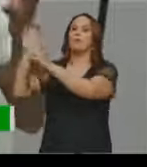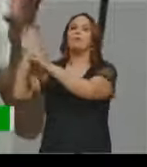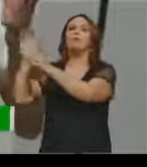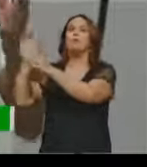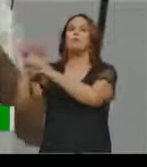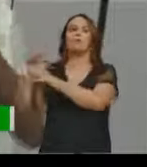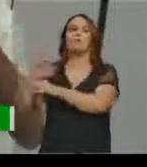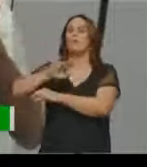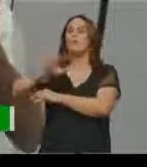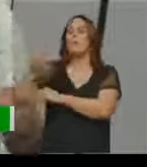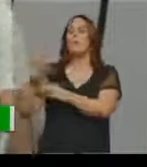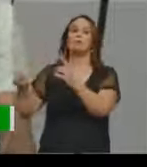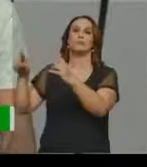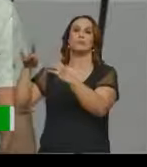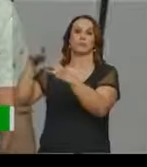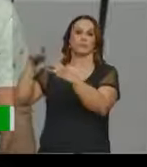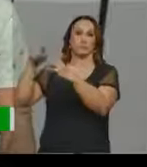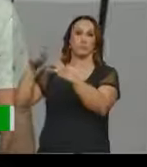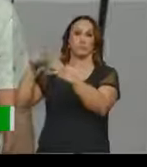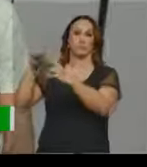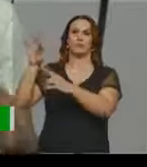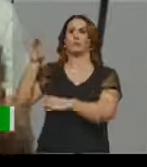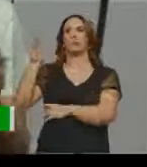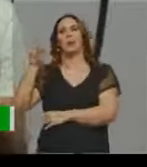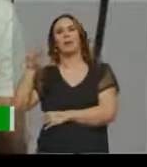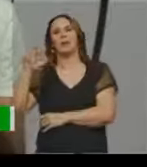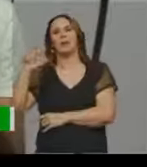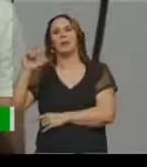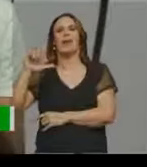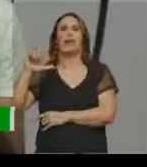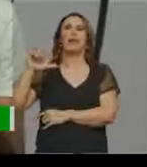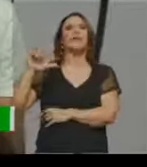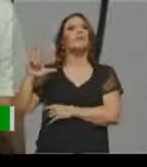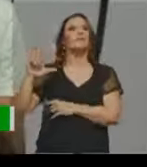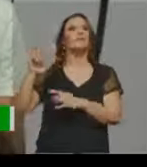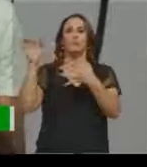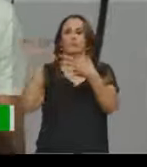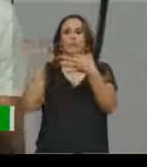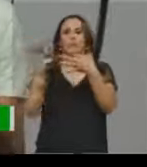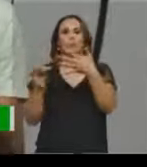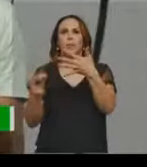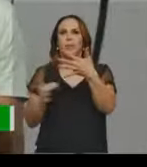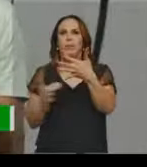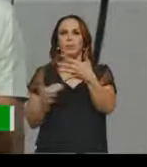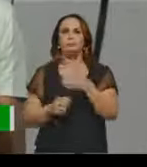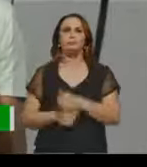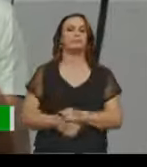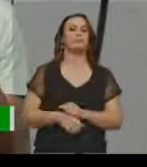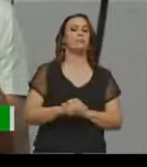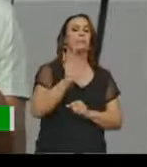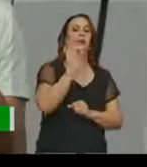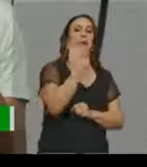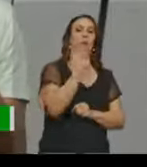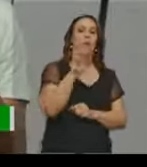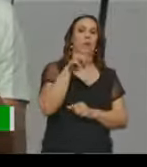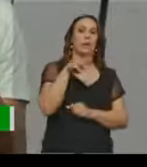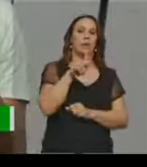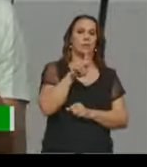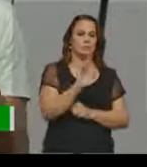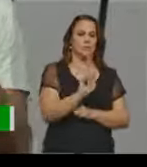clima semiárido e aí vai. Tempo já é, a ideia de tempo é pensar que são essas